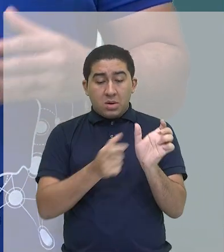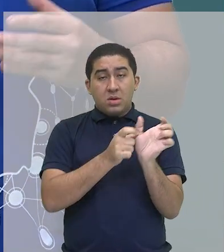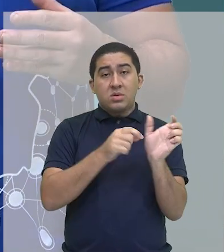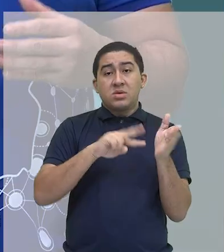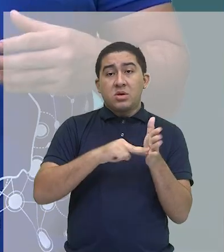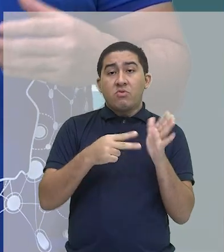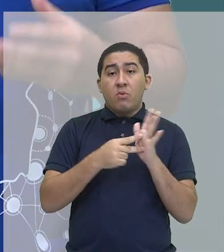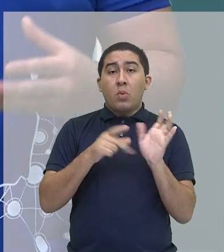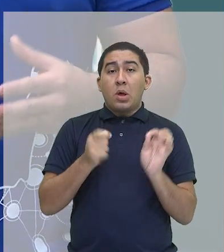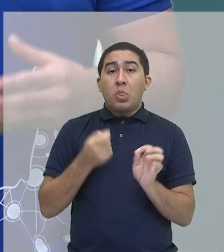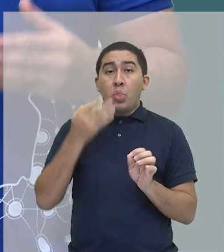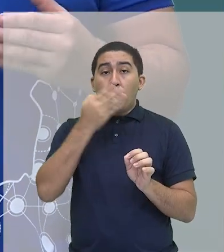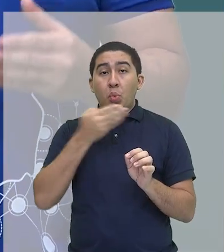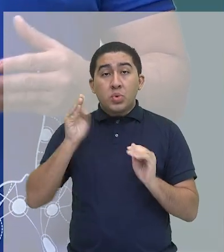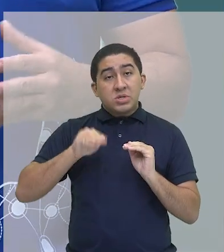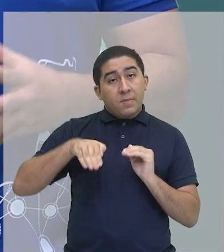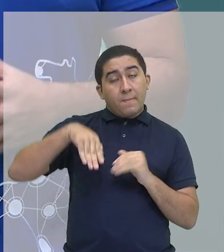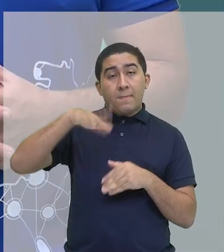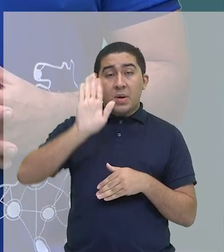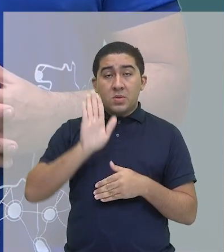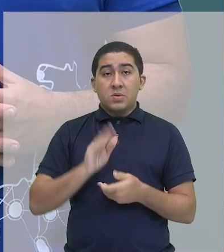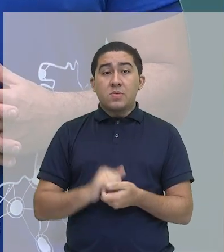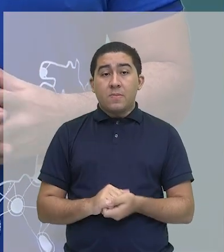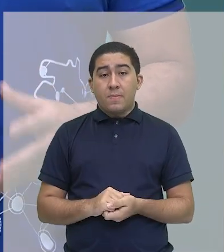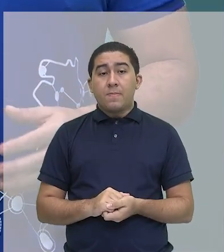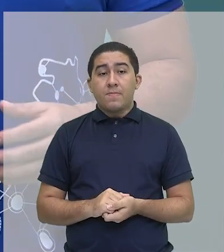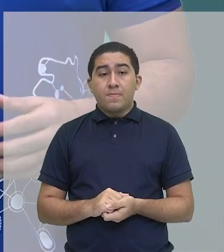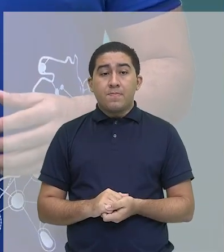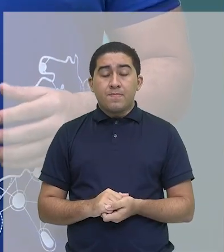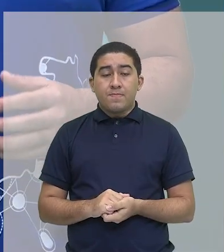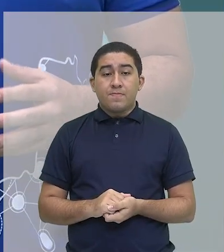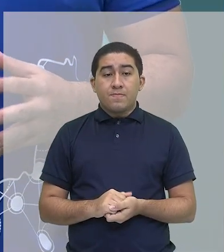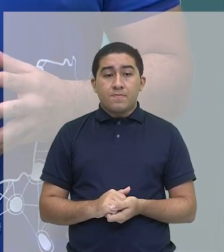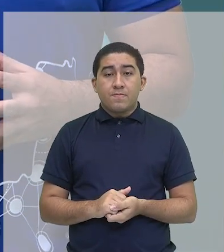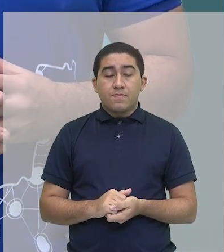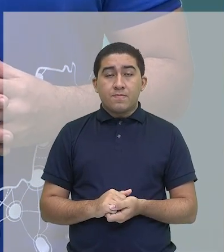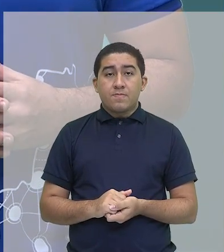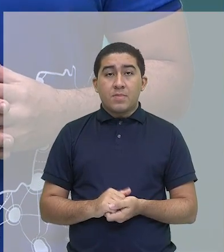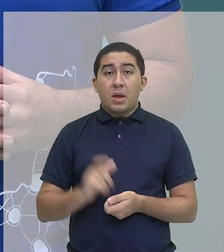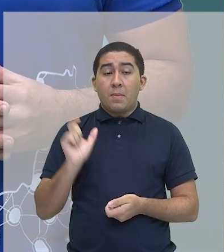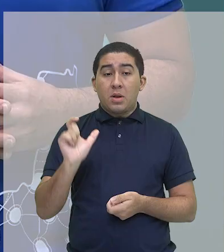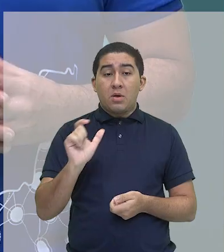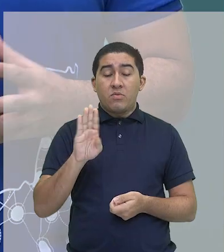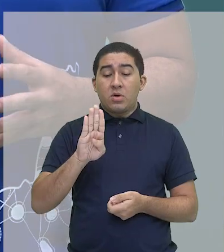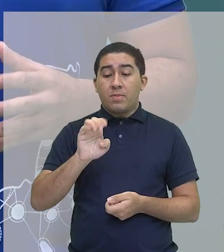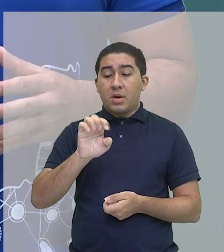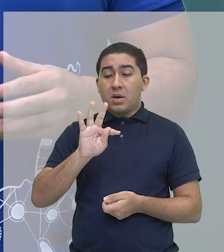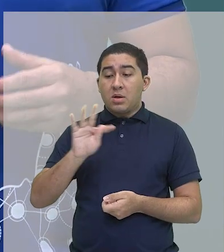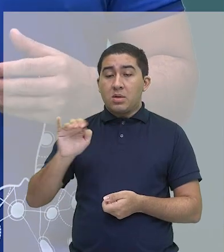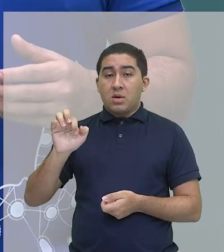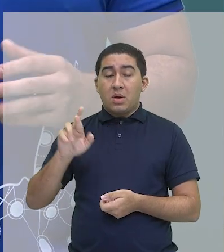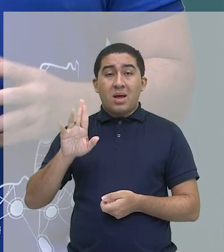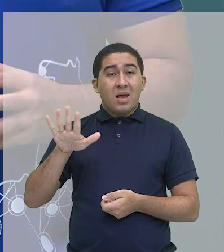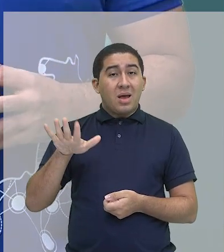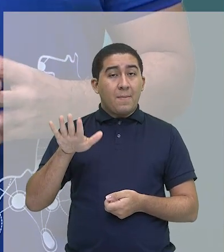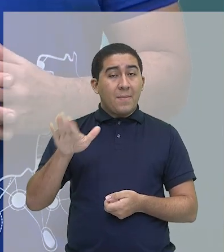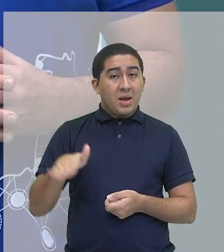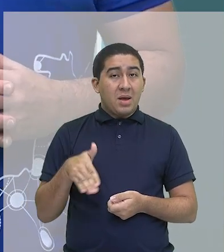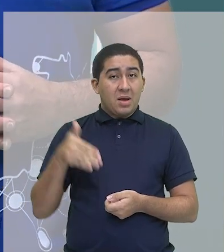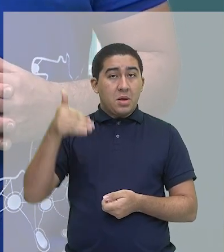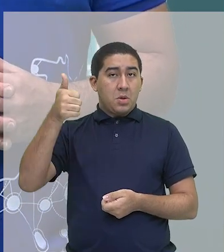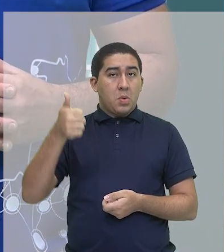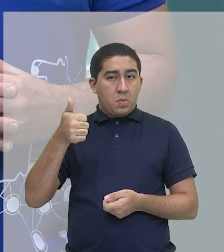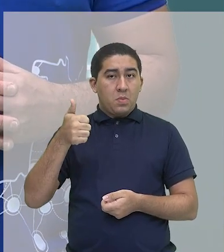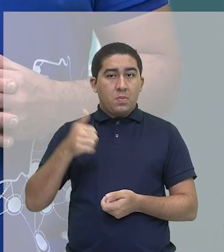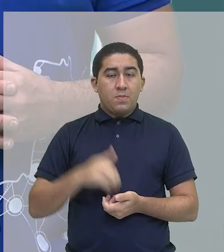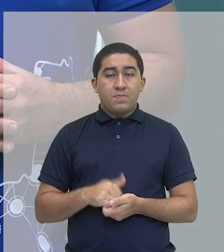nós queremos falar mais doce. Já a palavra better significa melhor. nós temos